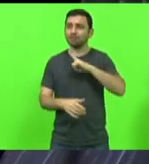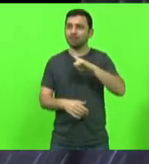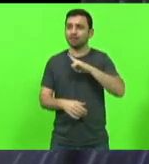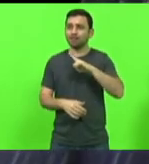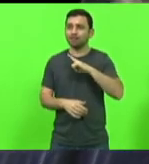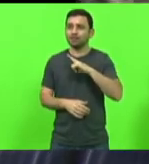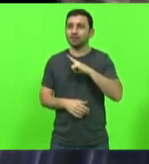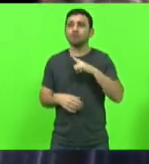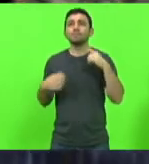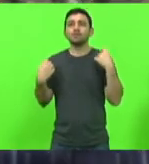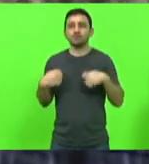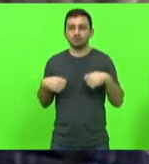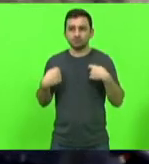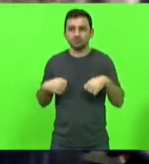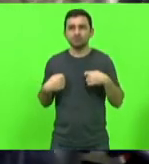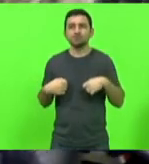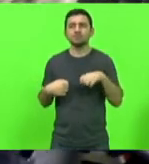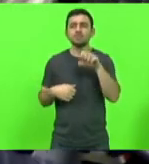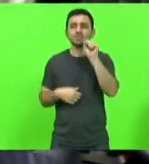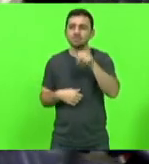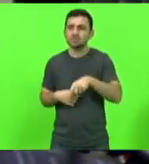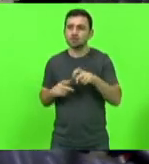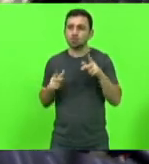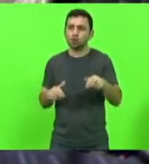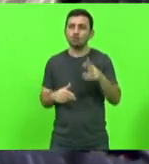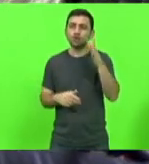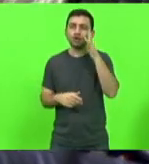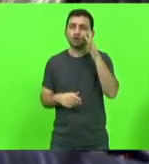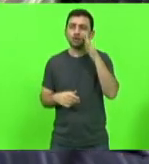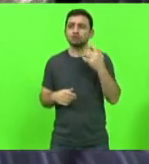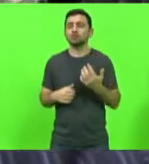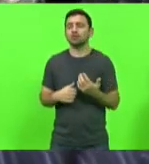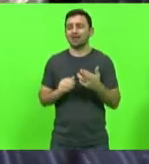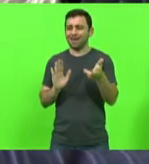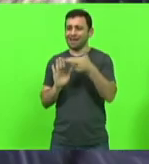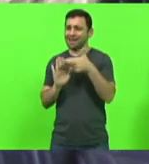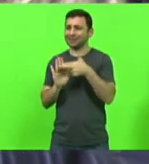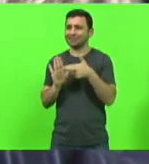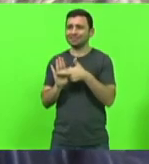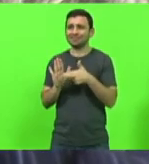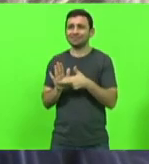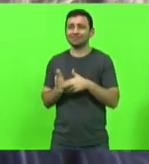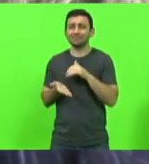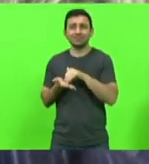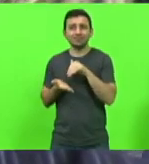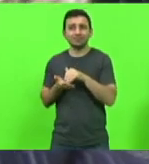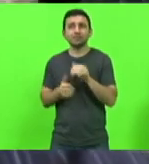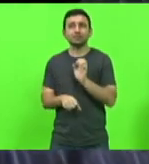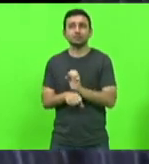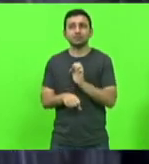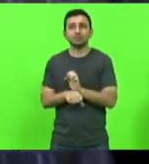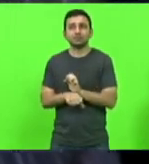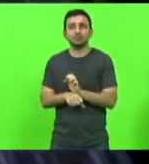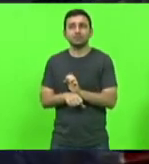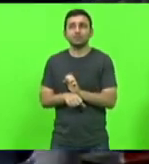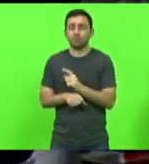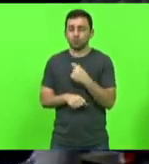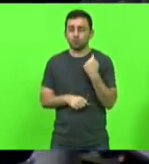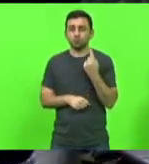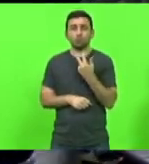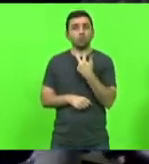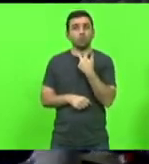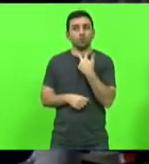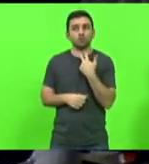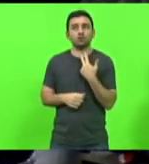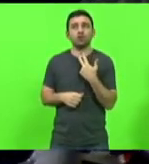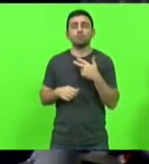necessário, e bem falou o deputado Fernando Kralin, que haja uma regulamentação da Secretaria de Estado, mas nós não podemos negar que esse